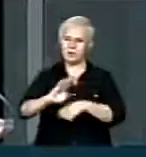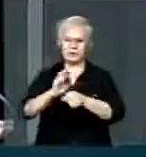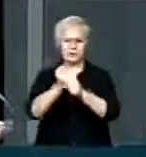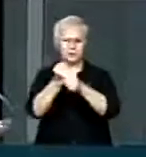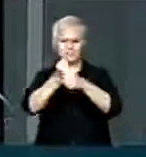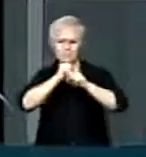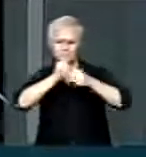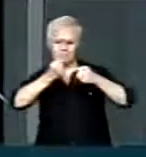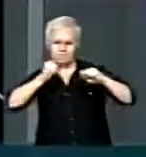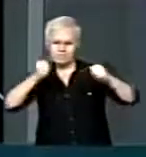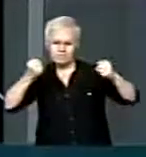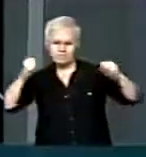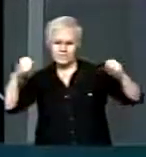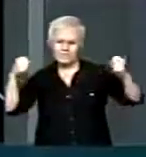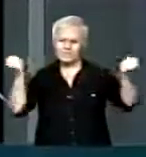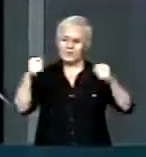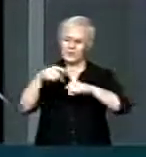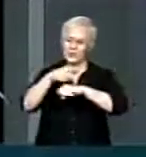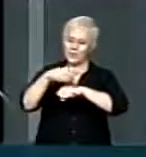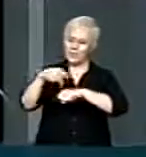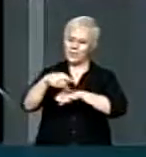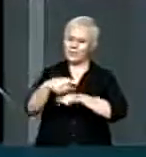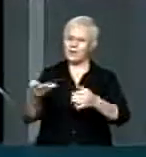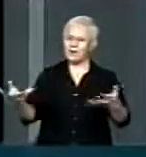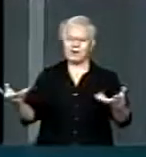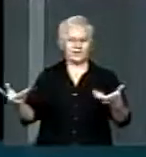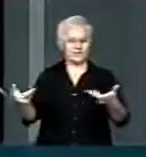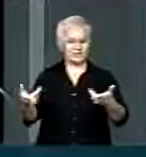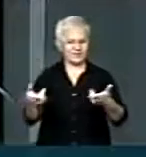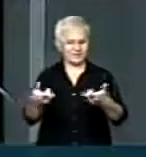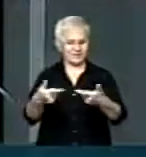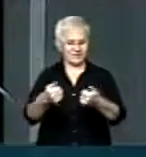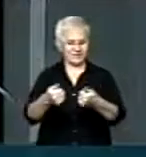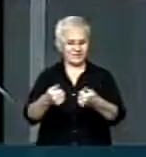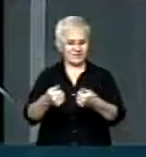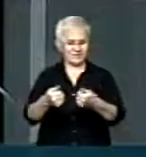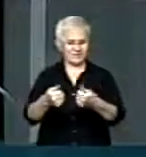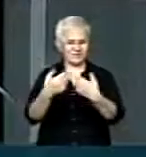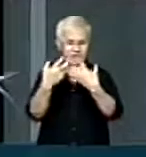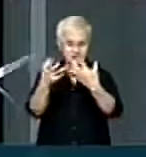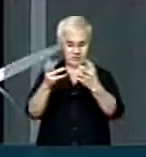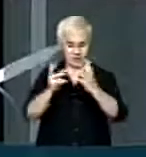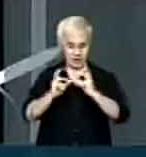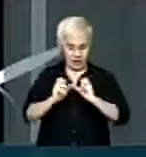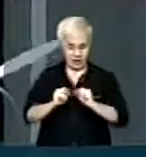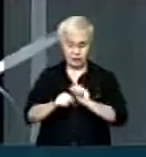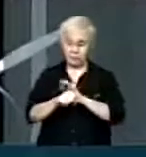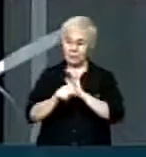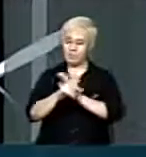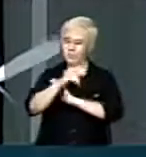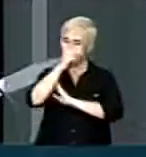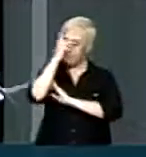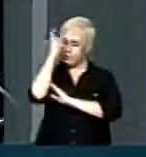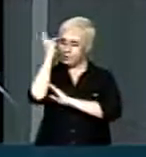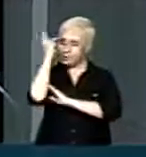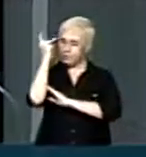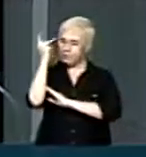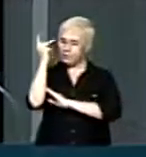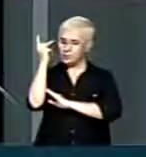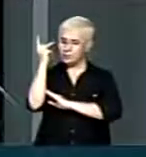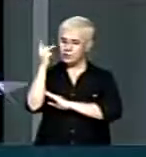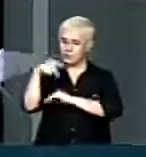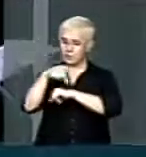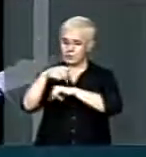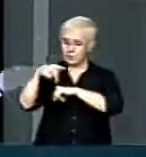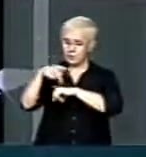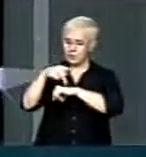gigantesco, um país extraordinário que acolheu imigrantes como os meus pais.